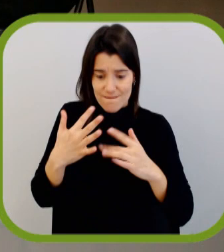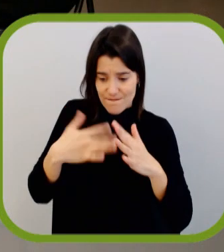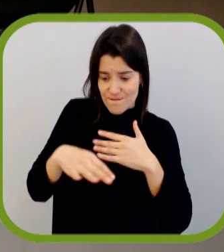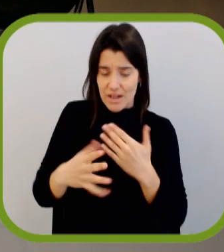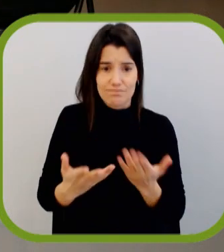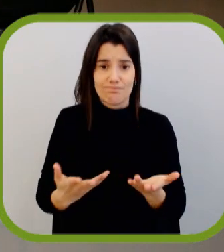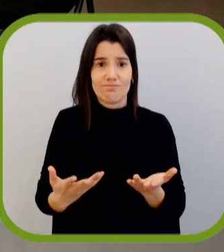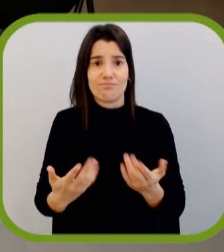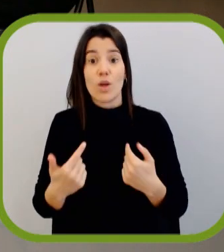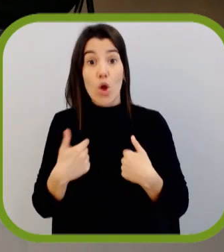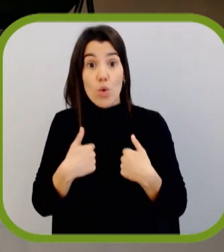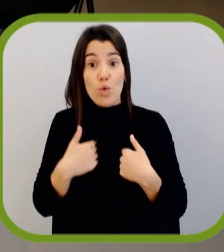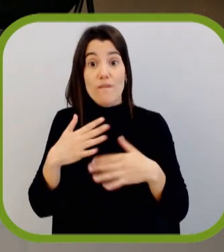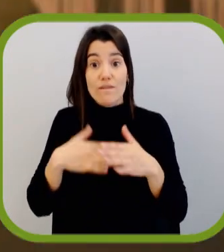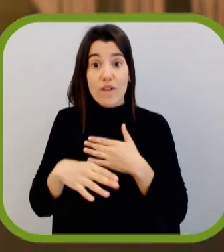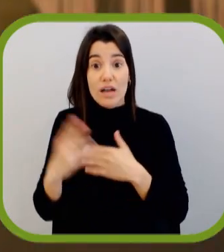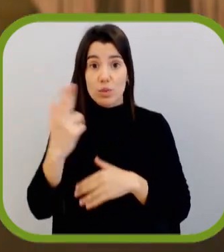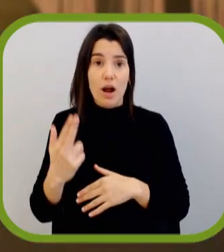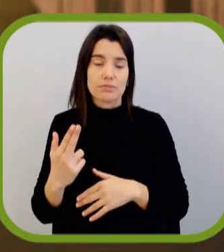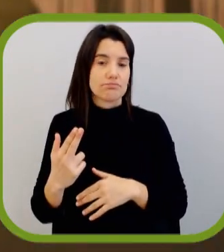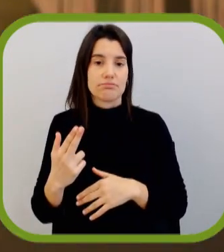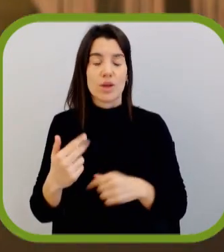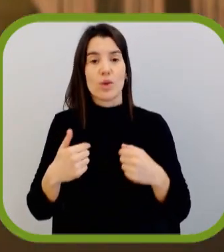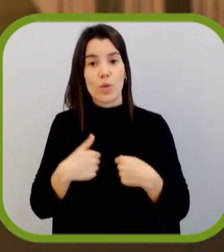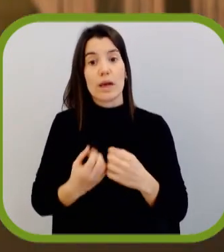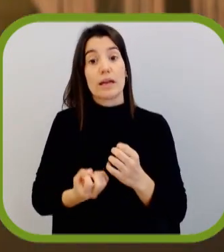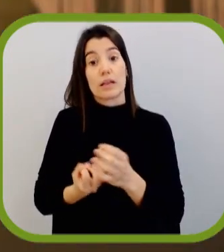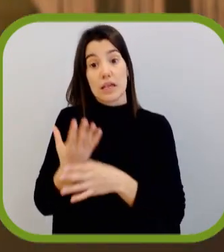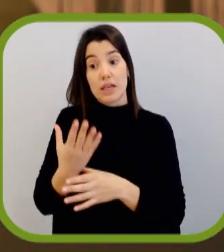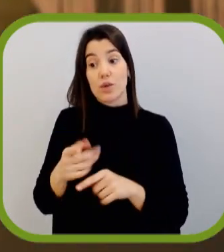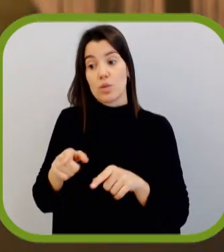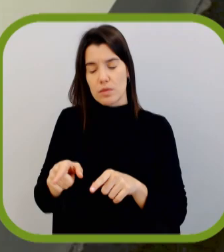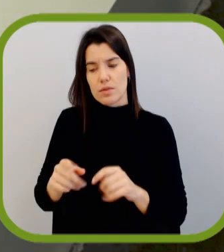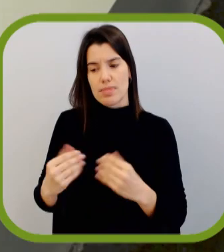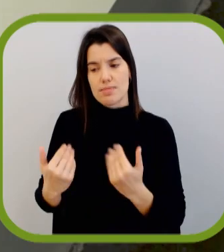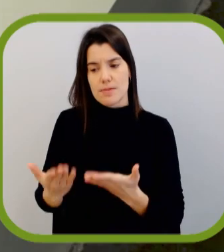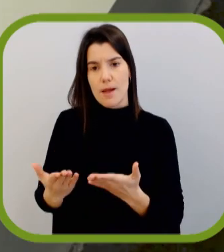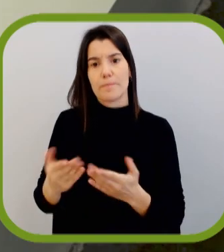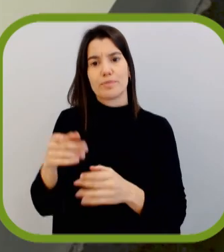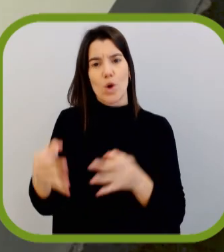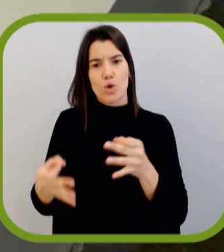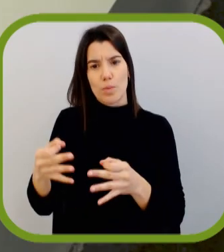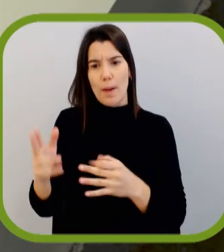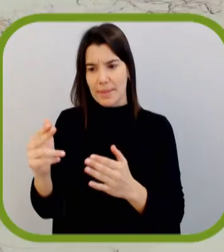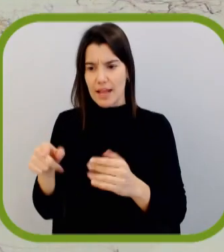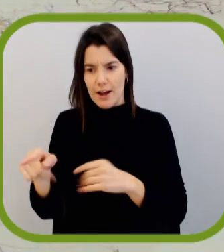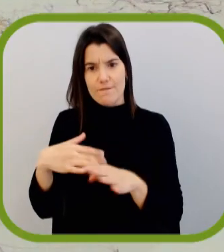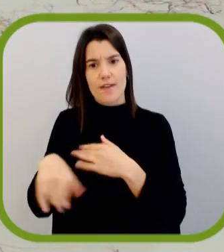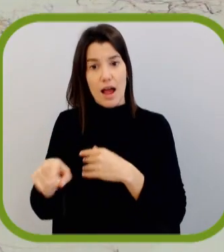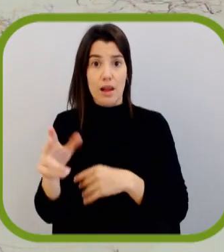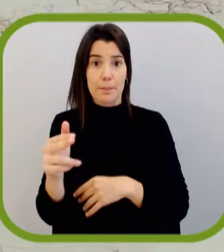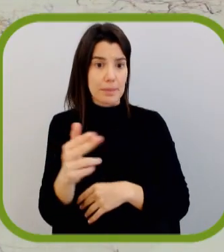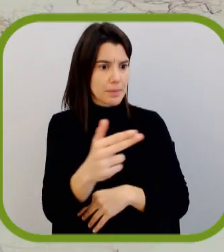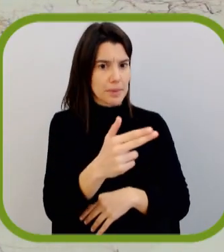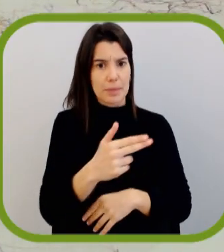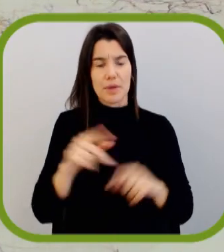as coisas. Eu já não faço obras de arte. Eu desencadeio qualquer coisa que vai fazer a obra de arte. Eu ponho uns robôs a pintar e eles é